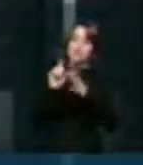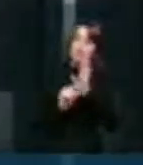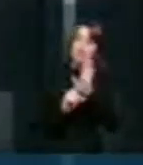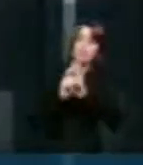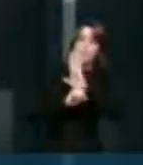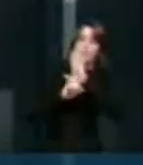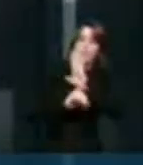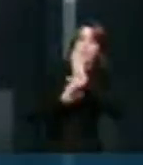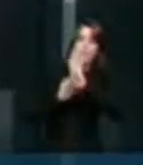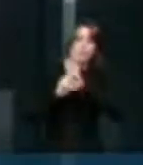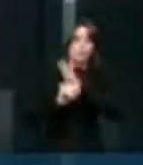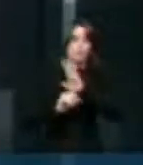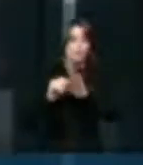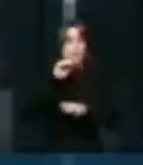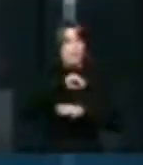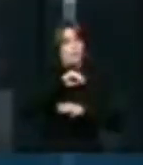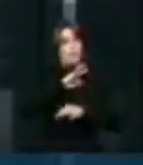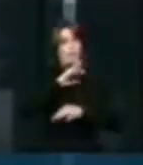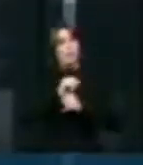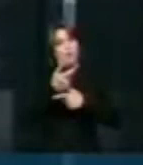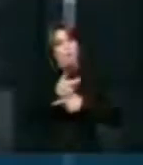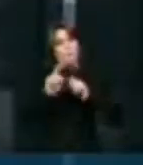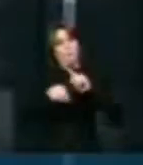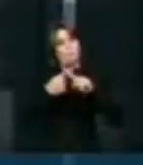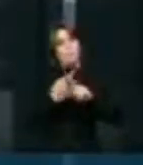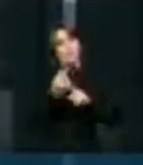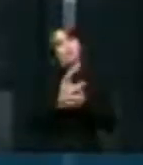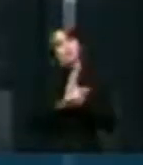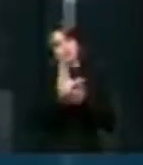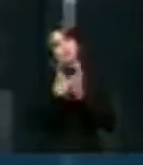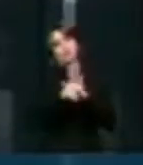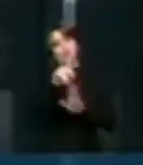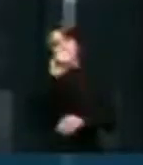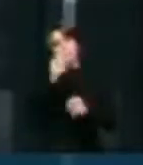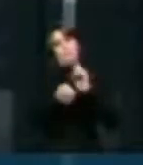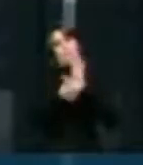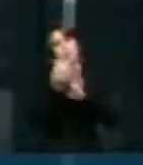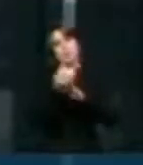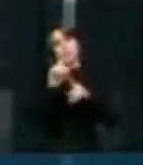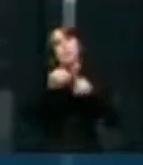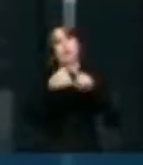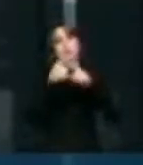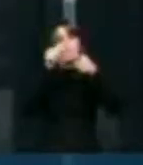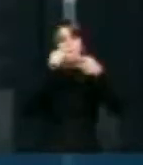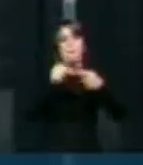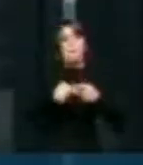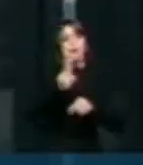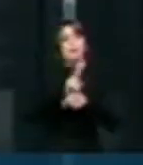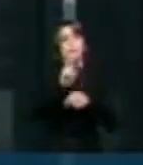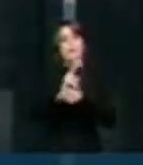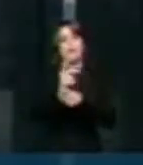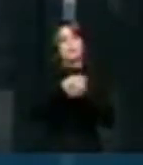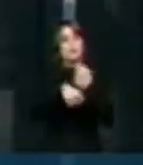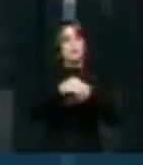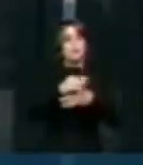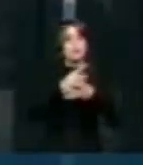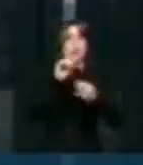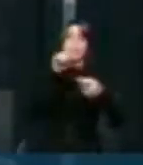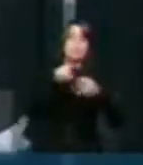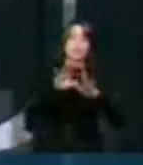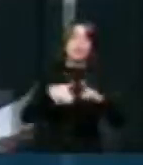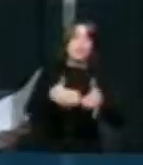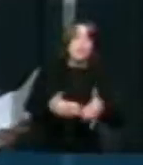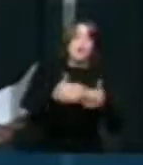como pacote de Páscoa têm como objetivo, segundo a Presidência da República, socorrer a indústria e estimular